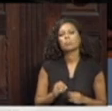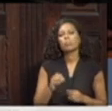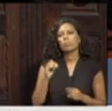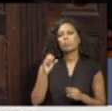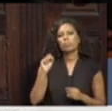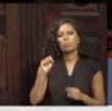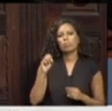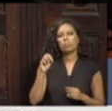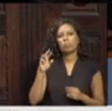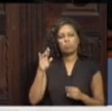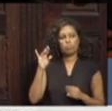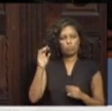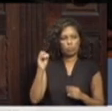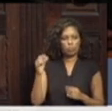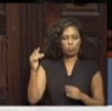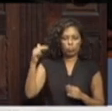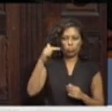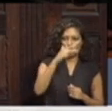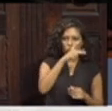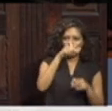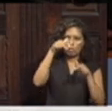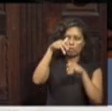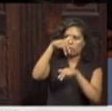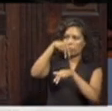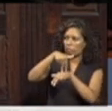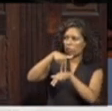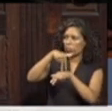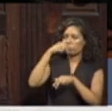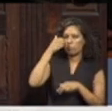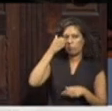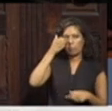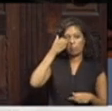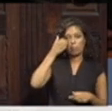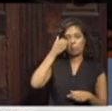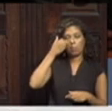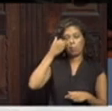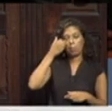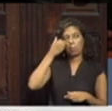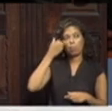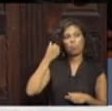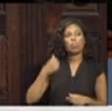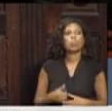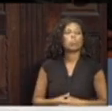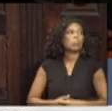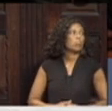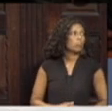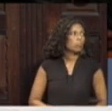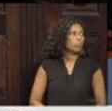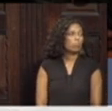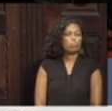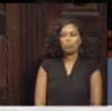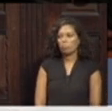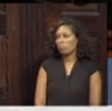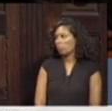Rocha, e esperamos que em breve possamos estar de frente novamente com as autoridades de segurança no estado.